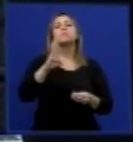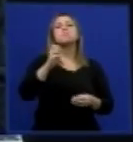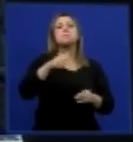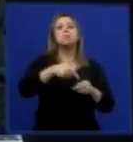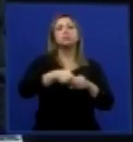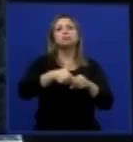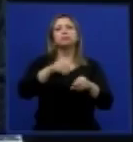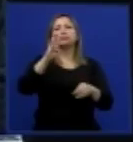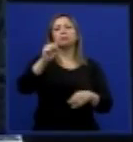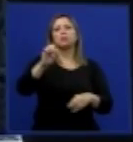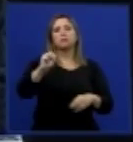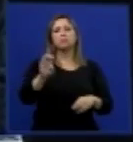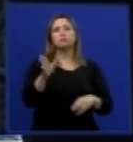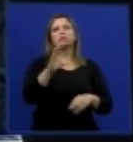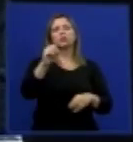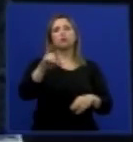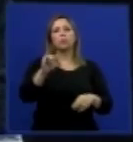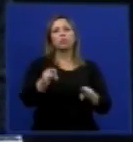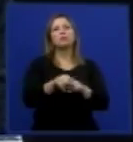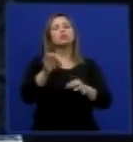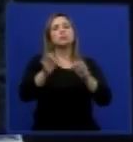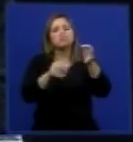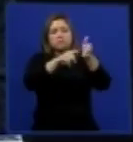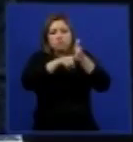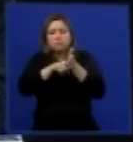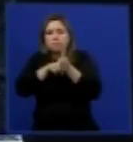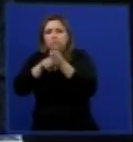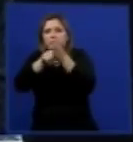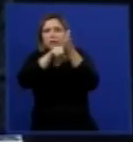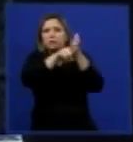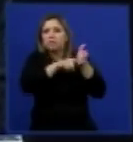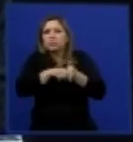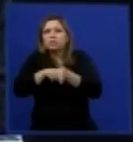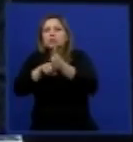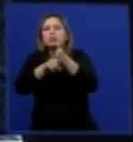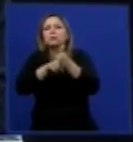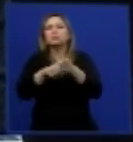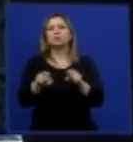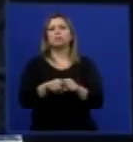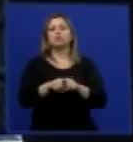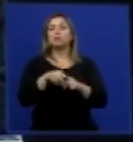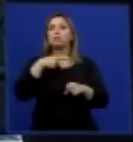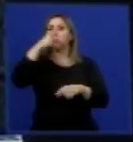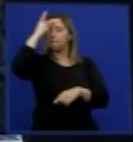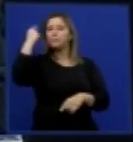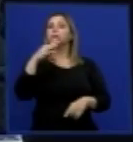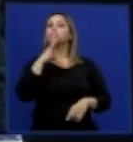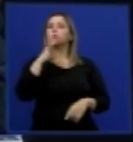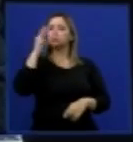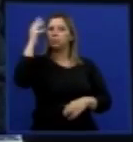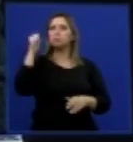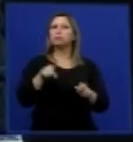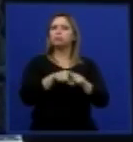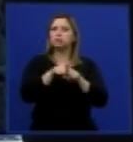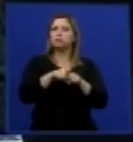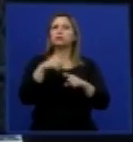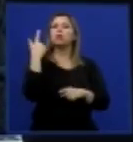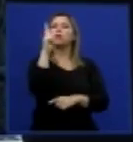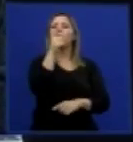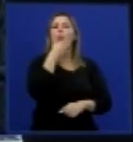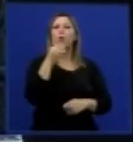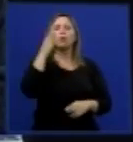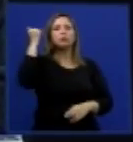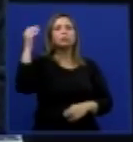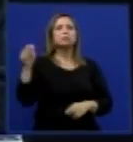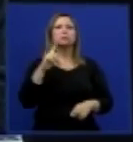Petrobrás auditoria esta que foi realizada pela equipe de ótimos técnicos geólogo Ivan brocardo Paiva